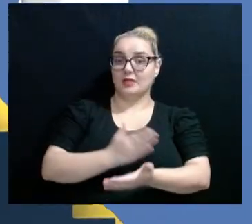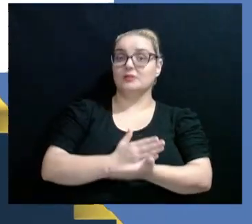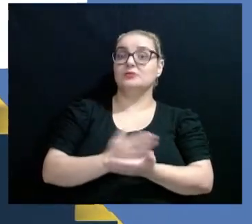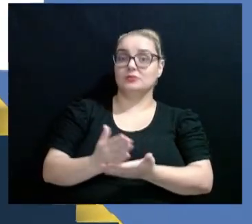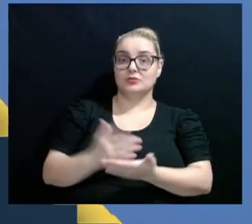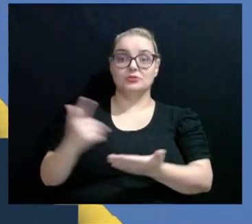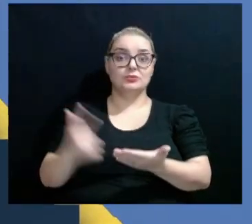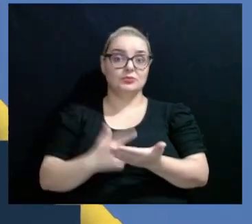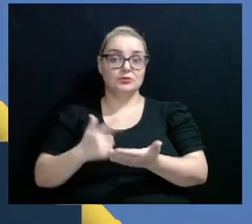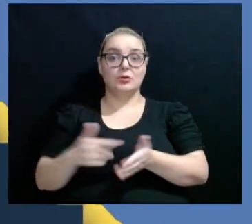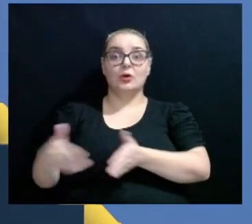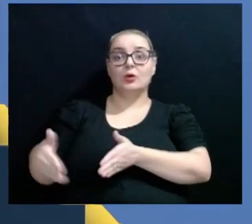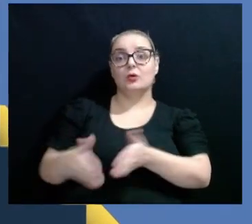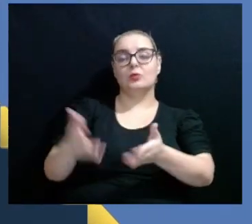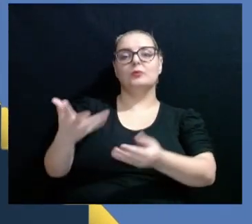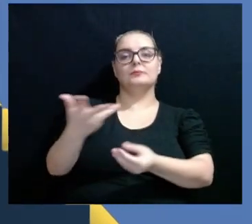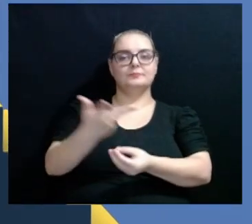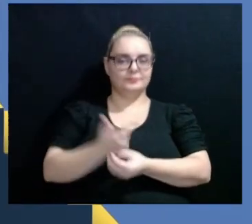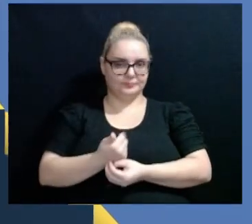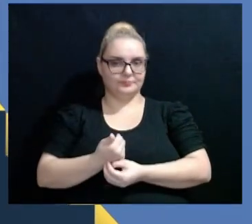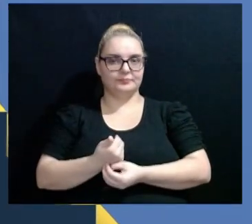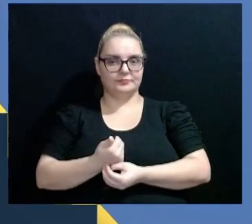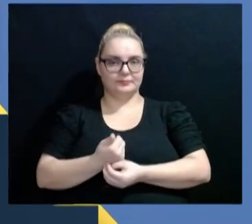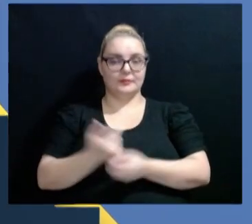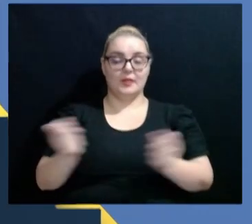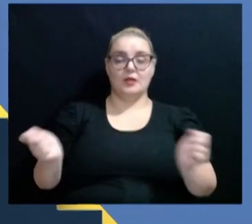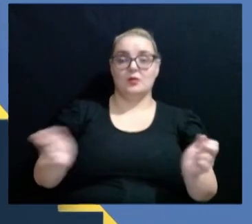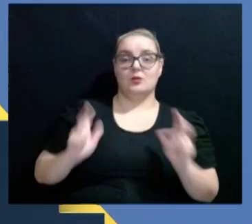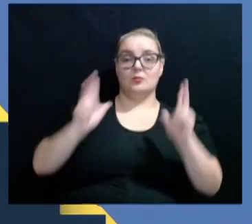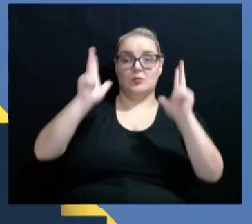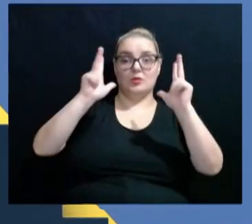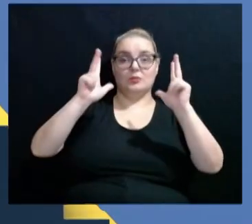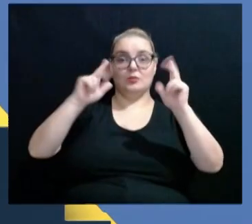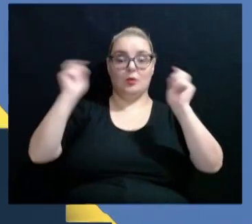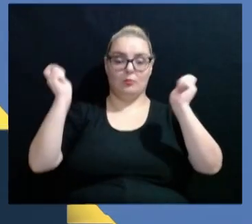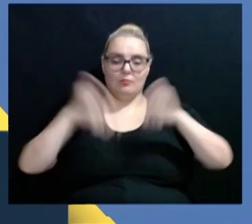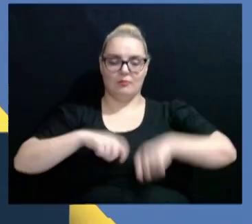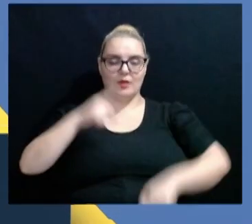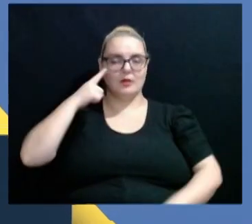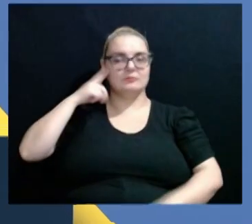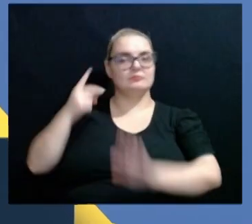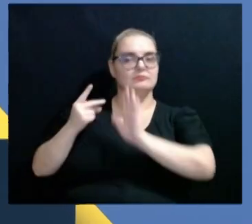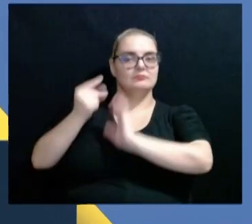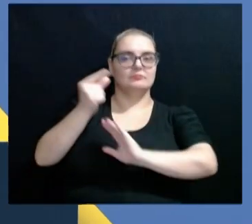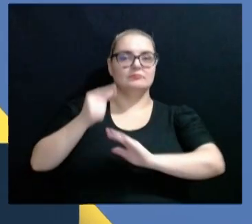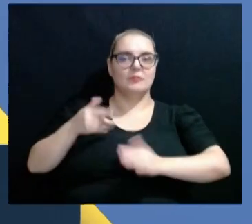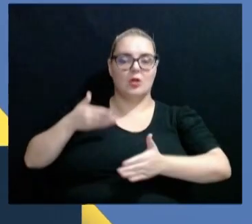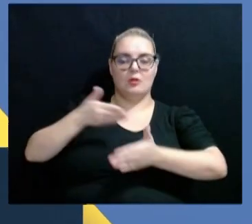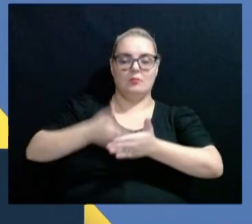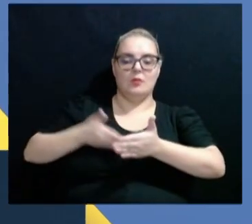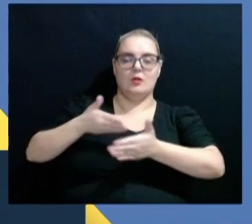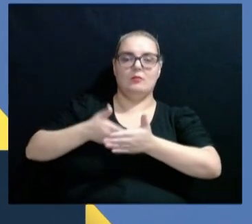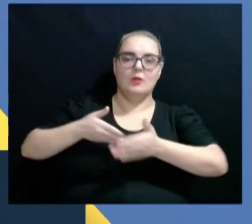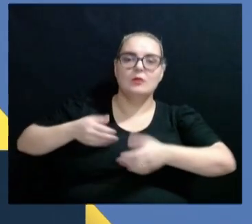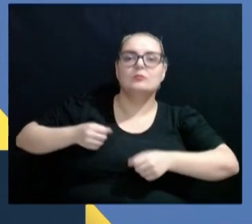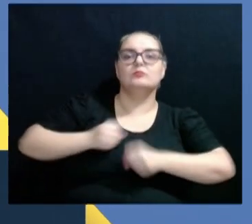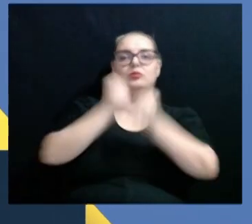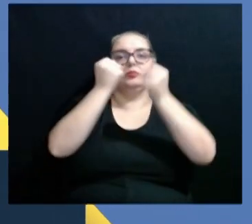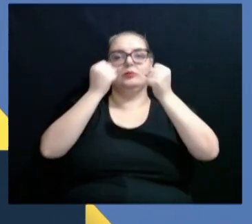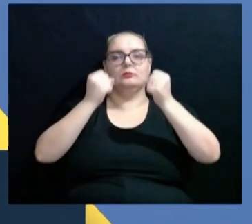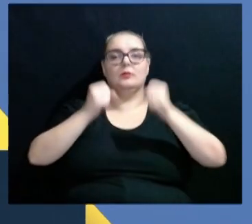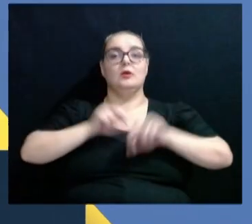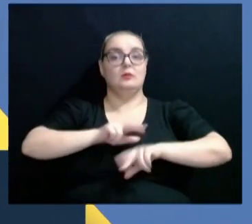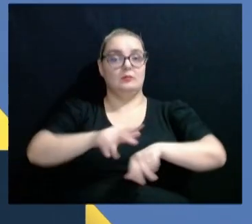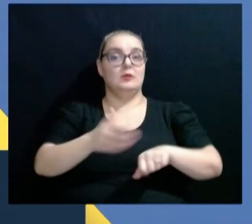As dicas começam pelo livro O Caminho do Artista. Desperte o seu potencial criativo e rompa seus